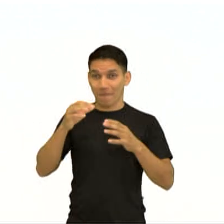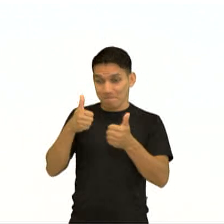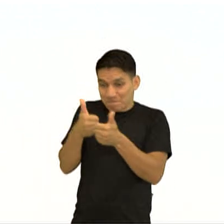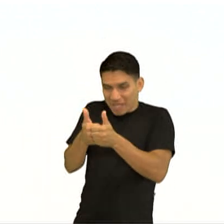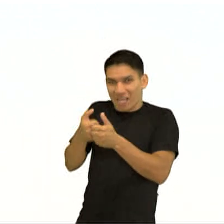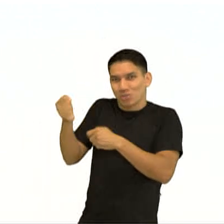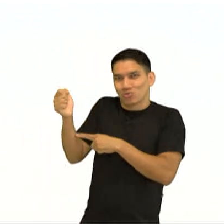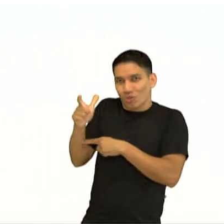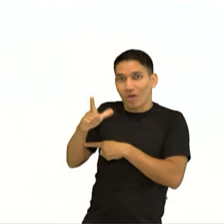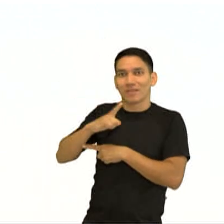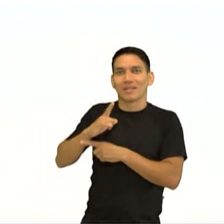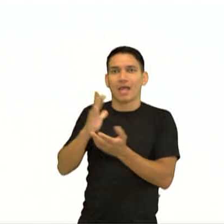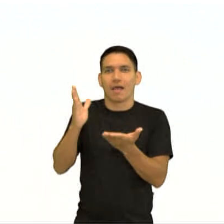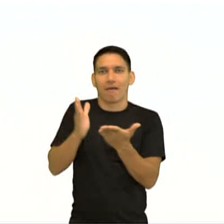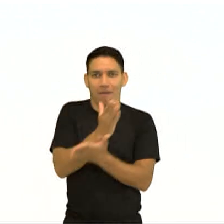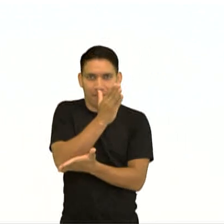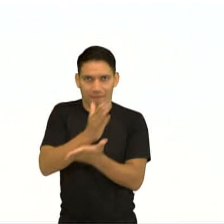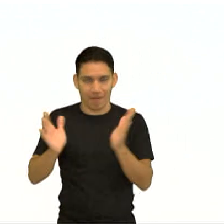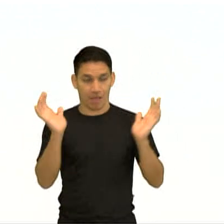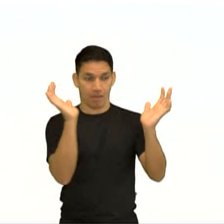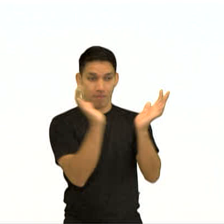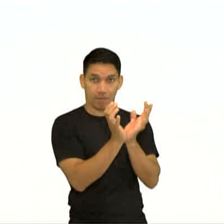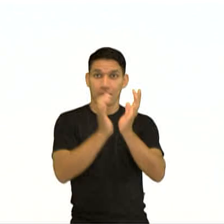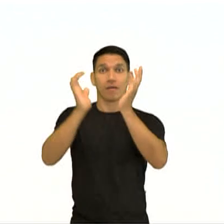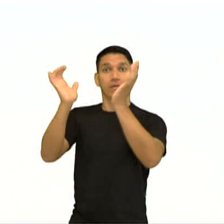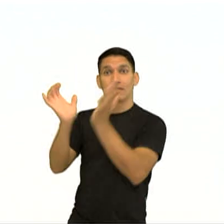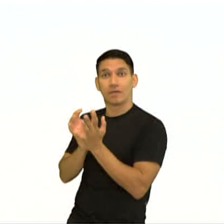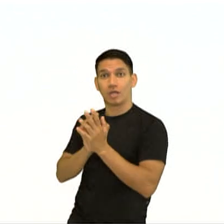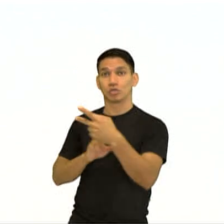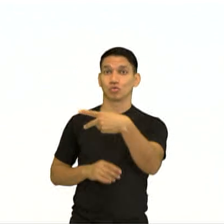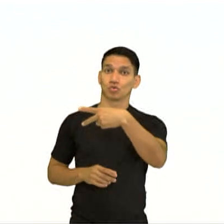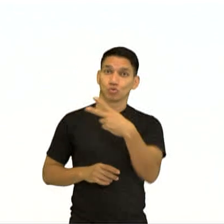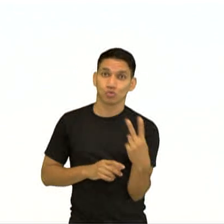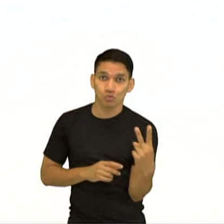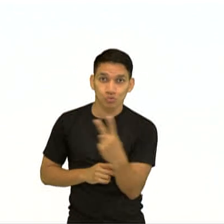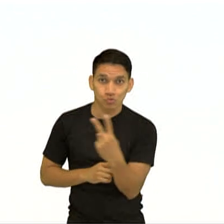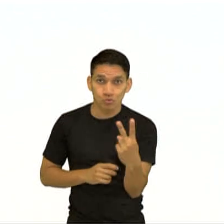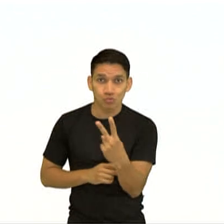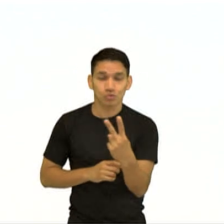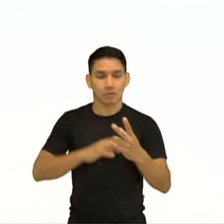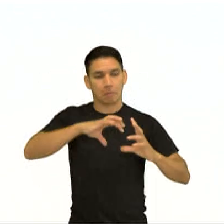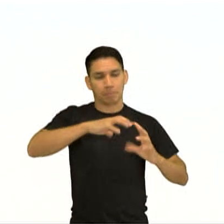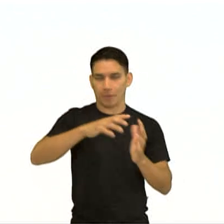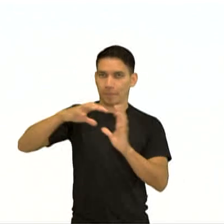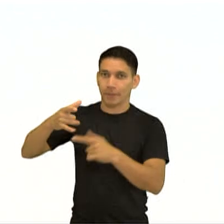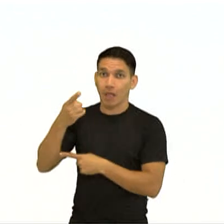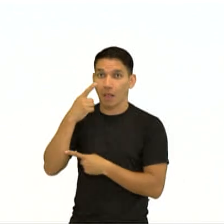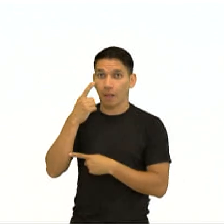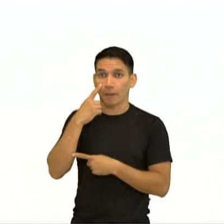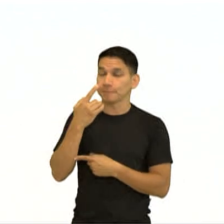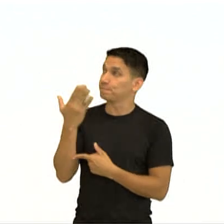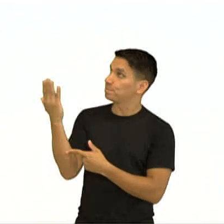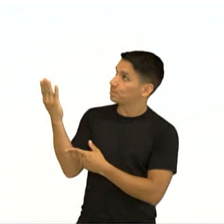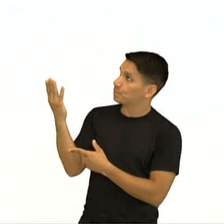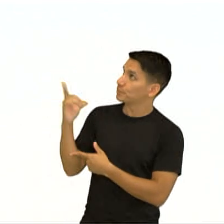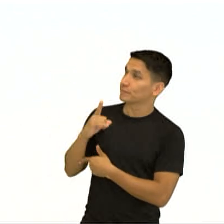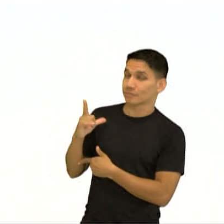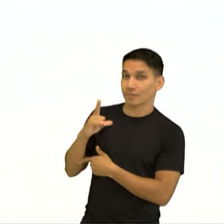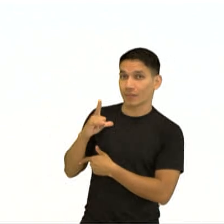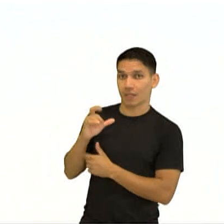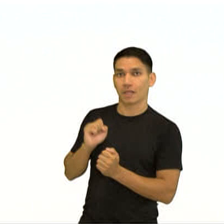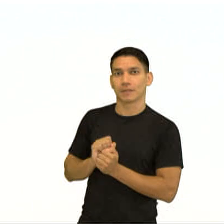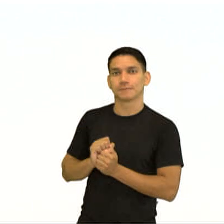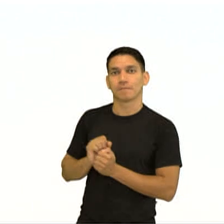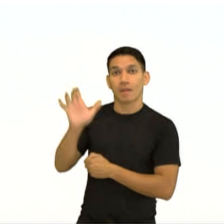a classificação dos planetas em duas categorias. Então nós temos essa imagem que você vai ver na sua